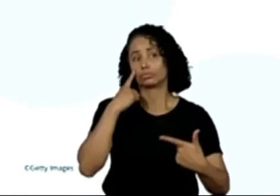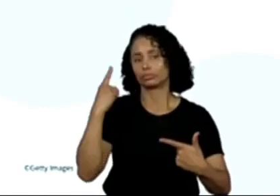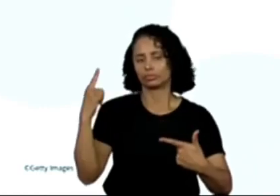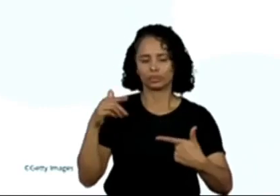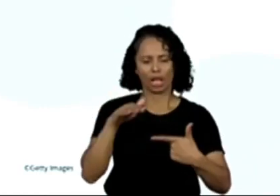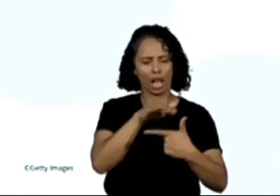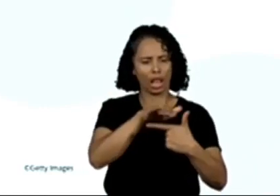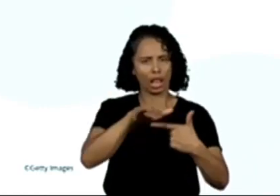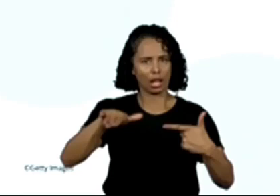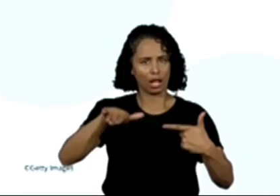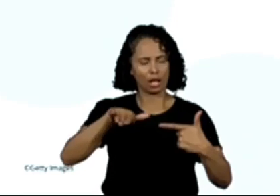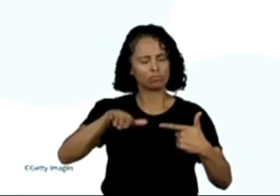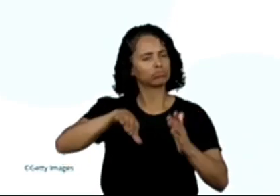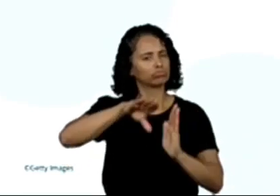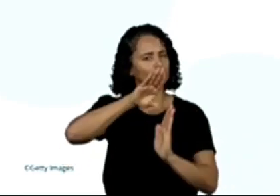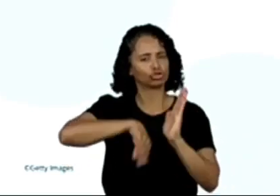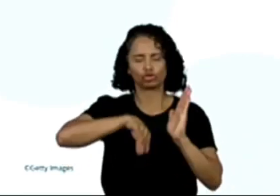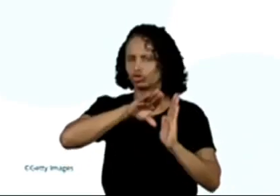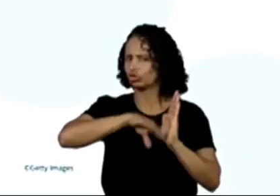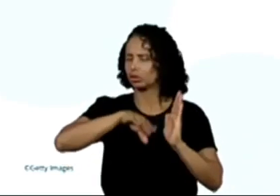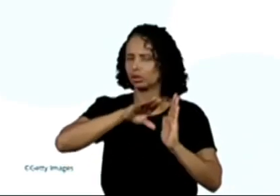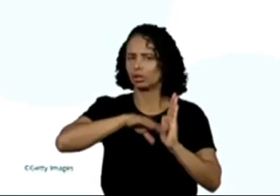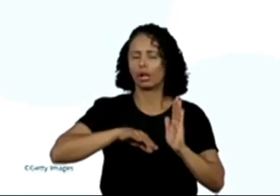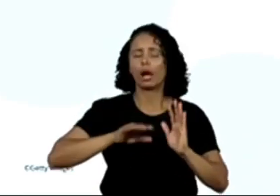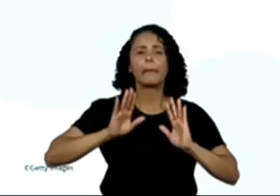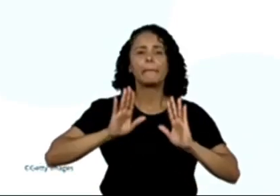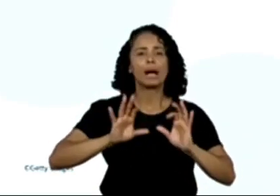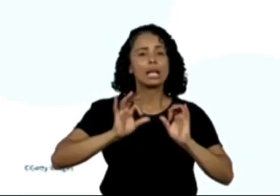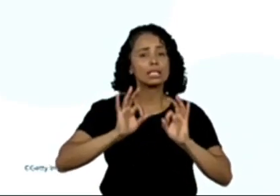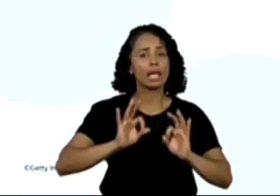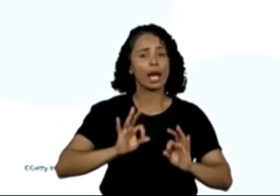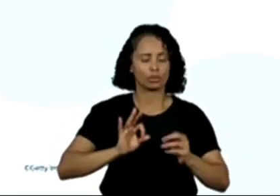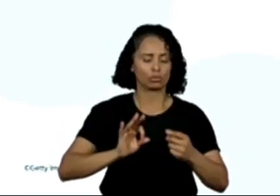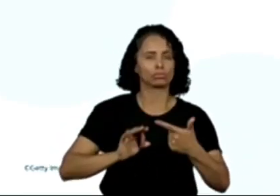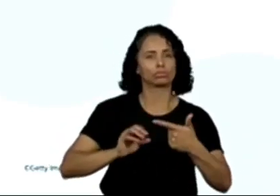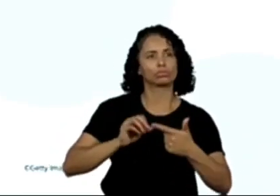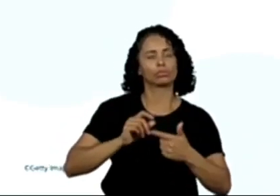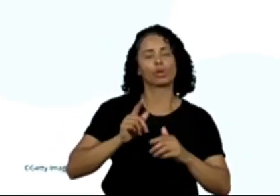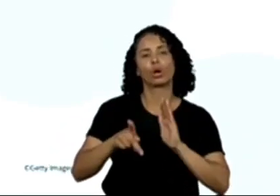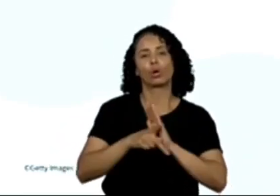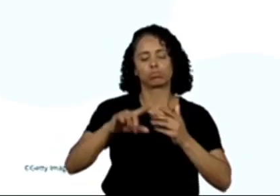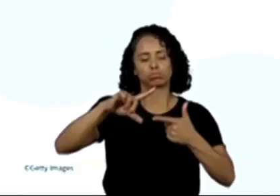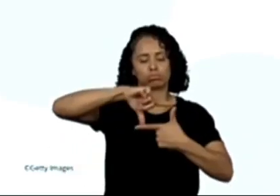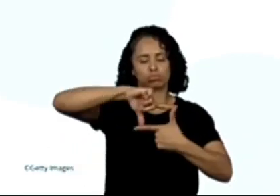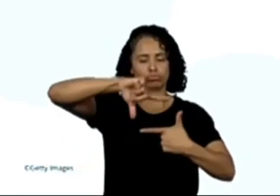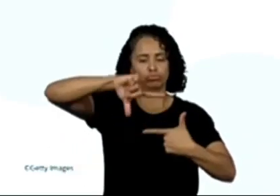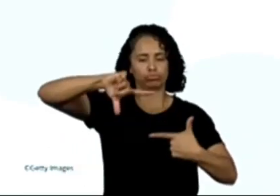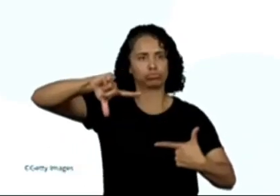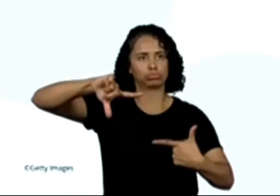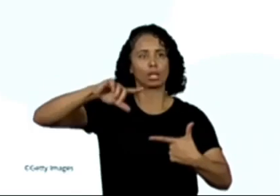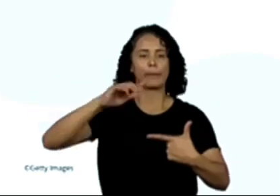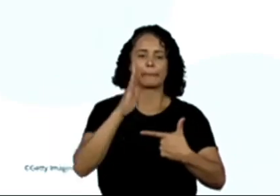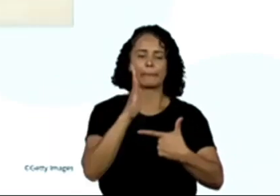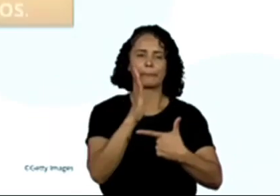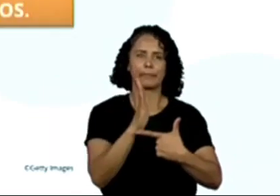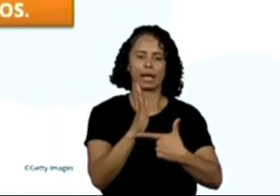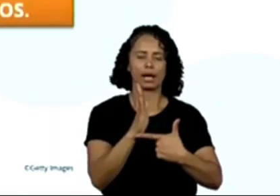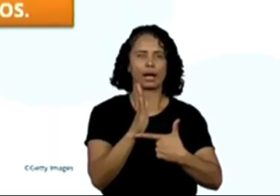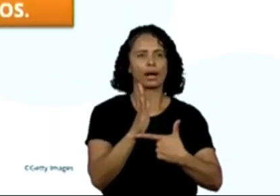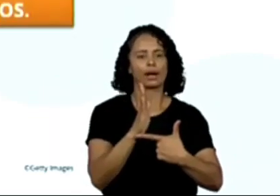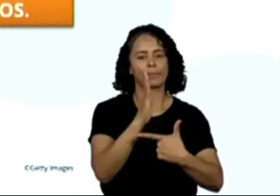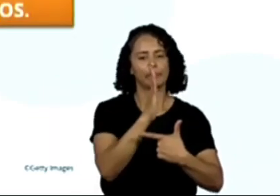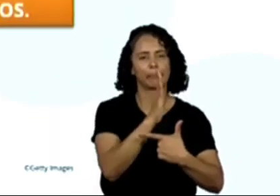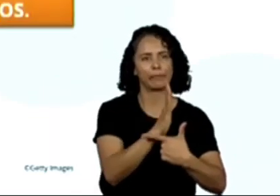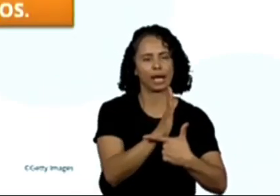no horizonte, ela dividiu aí na vertical em 3 pedaços iguais. Então, essa representa a terça parte. Então, o que eu tenho que prestar